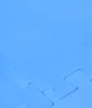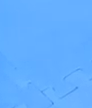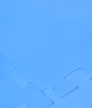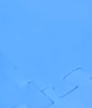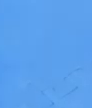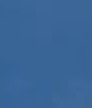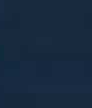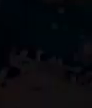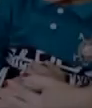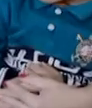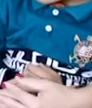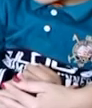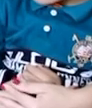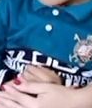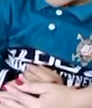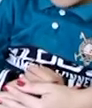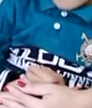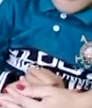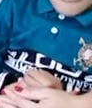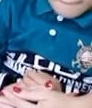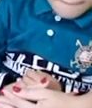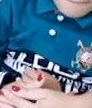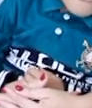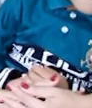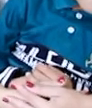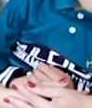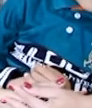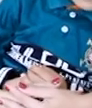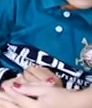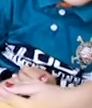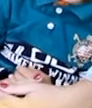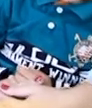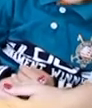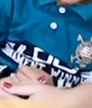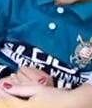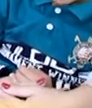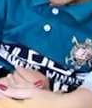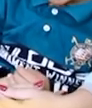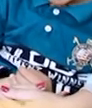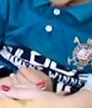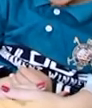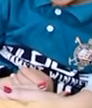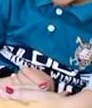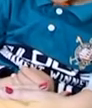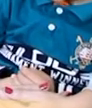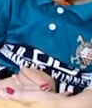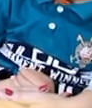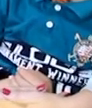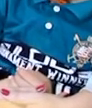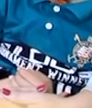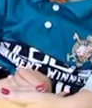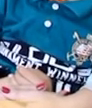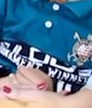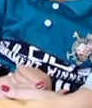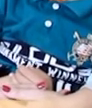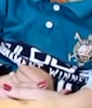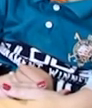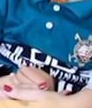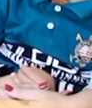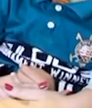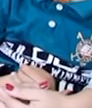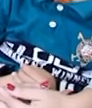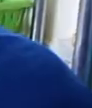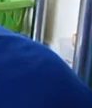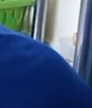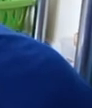A gente deu entrada em janeiro de 2015 e a aprovação eu acho que aconteceu no meio do ano mais ou